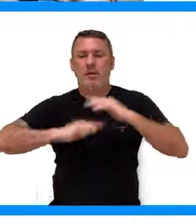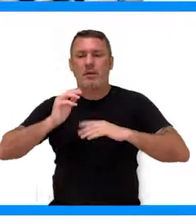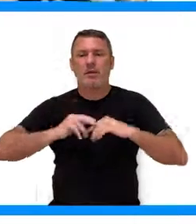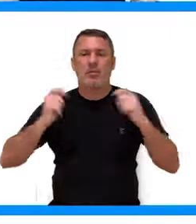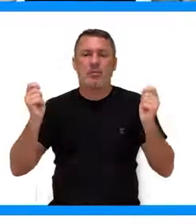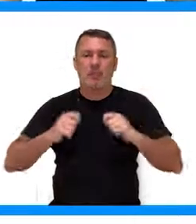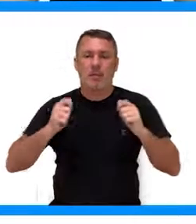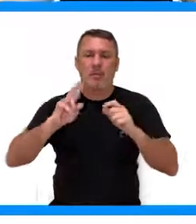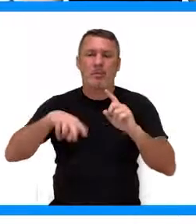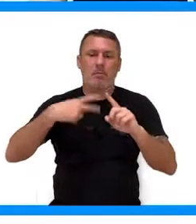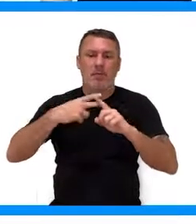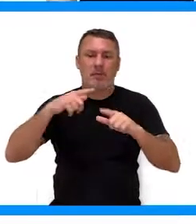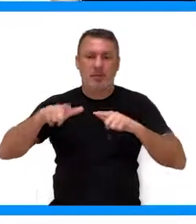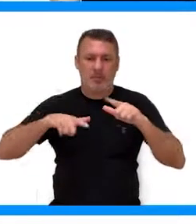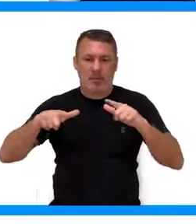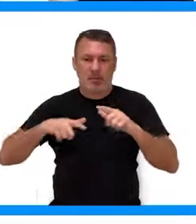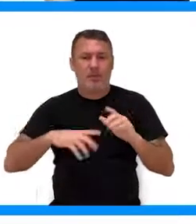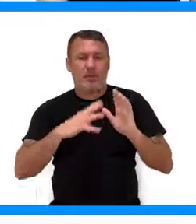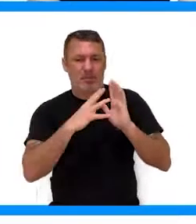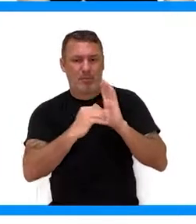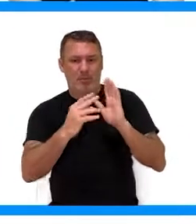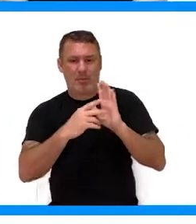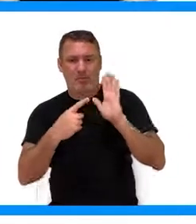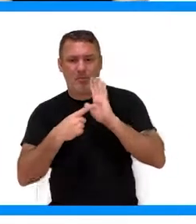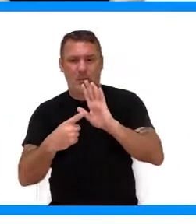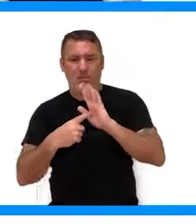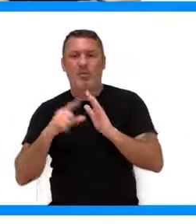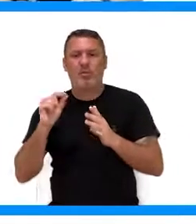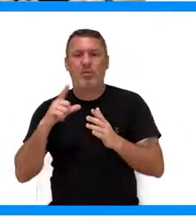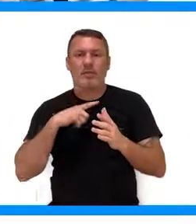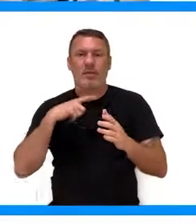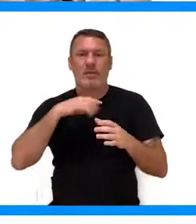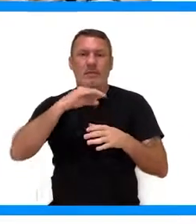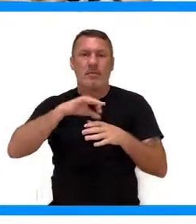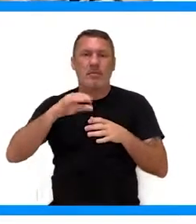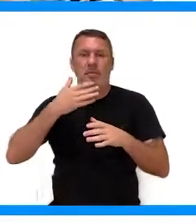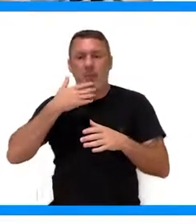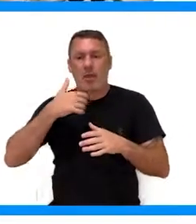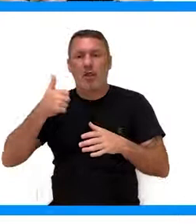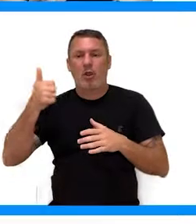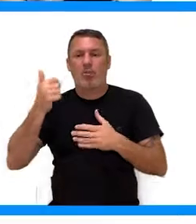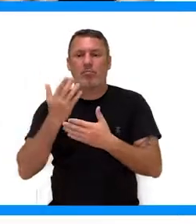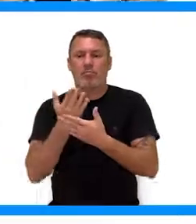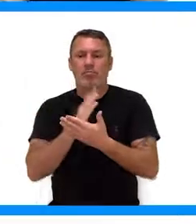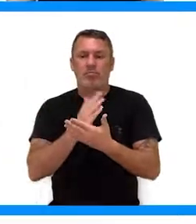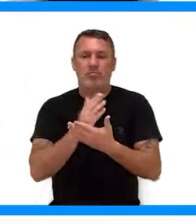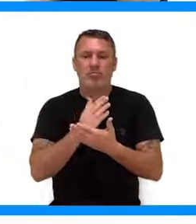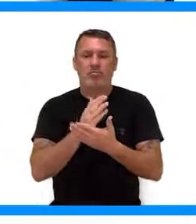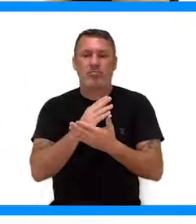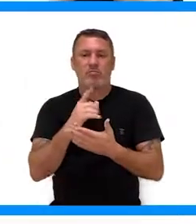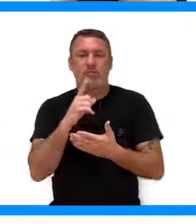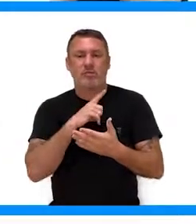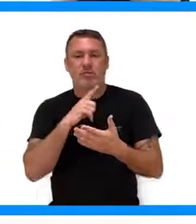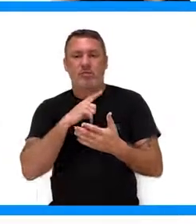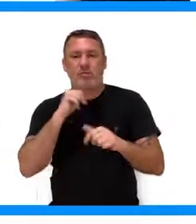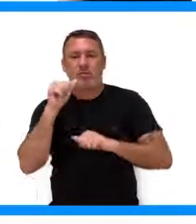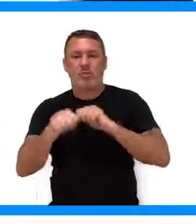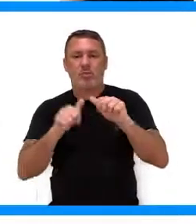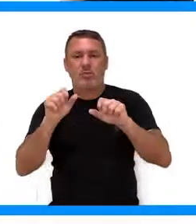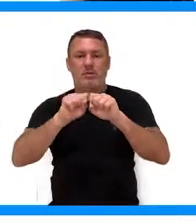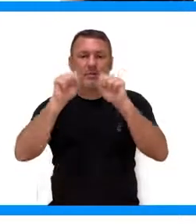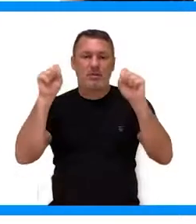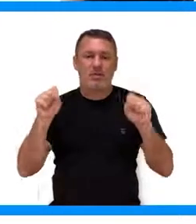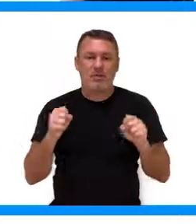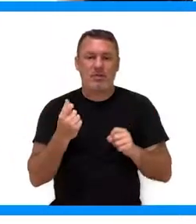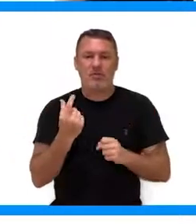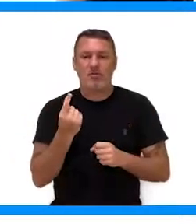baseia-se na intensiva utilização de sementes melhoradas, particularmente híbridas. Olha só, alterações genéticas,